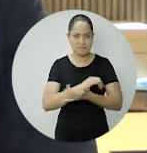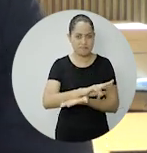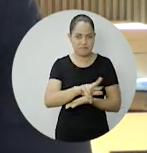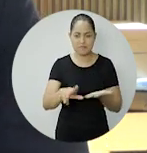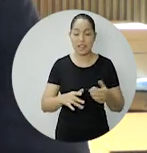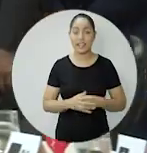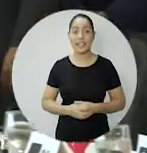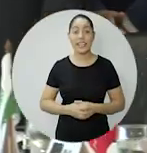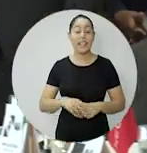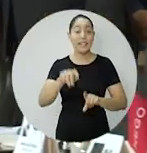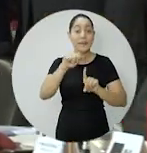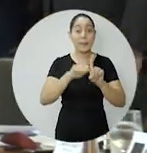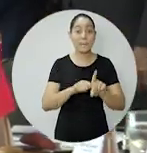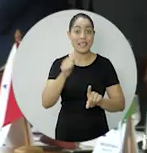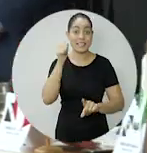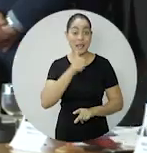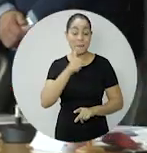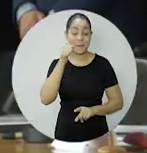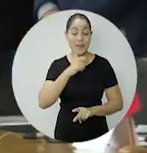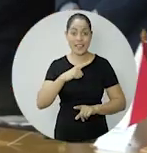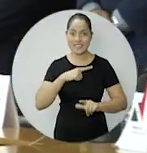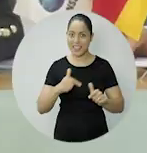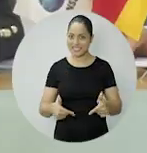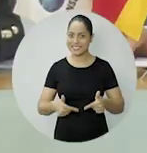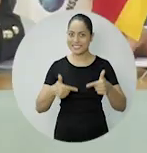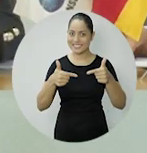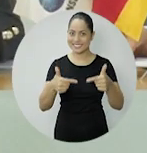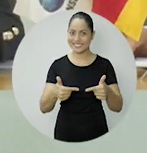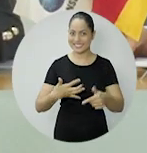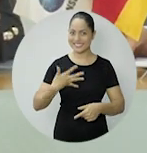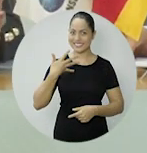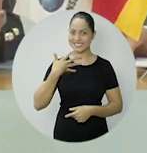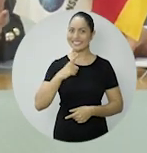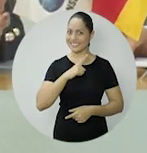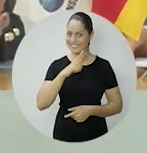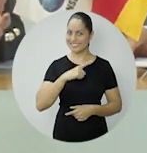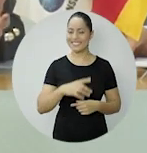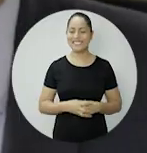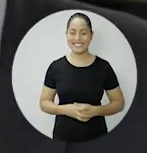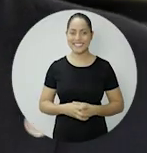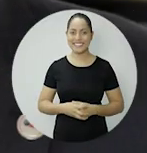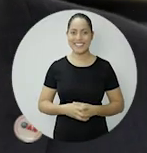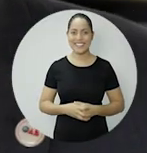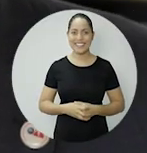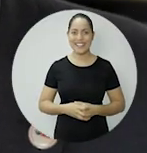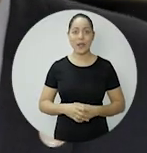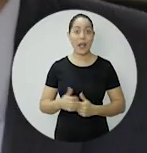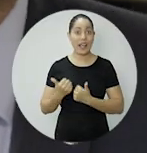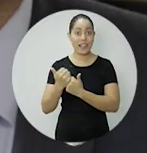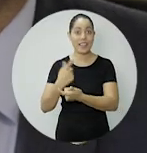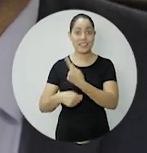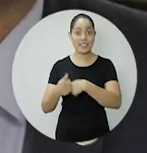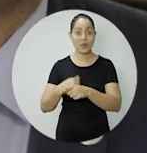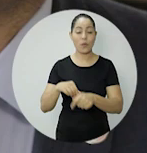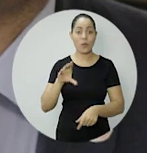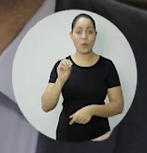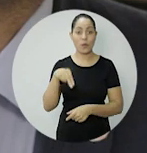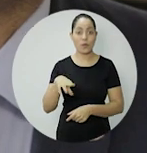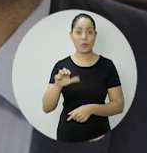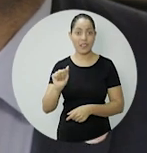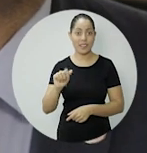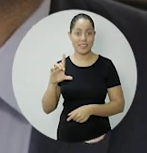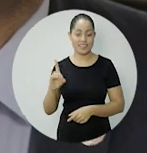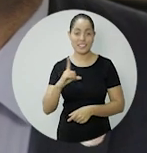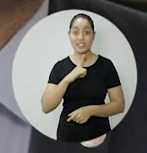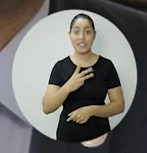certificação digital. No mês da mulher, o CONCAD também prestigiou a mulher advogada. Pela primeira vez, o CONCAD conta com mais